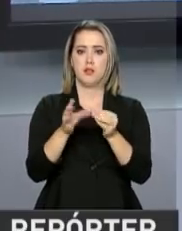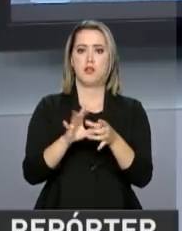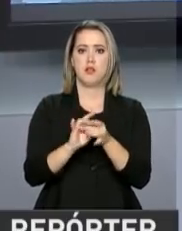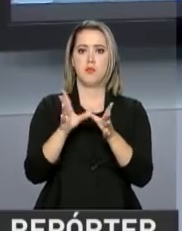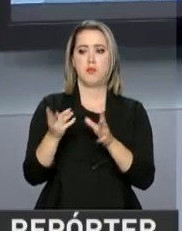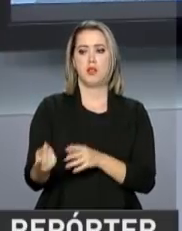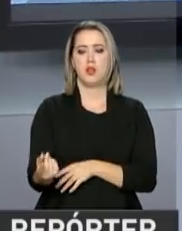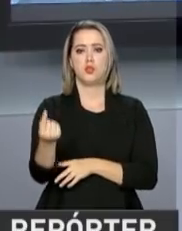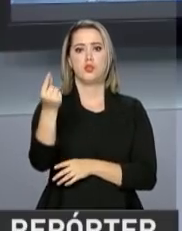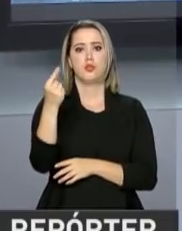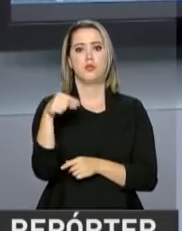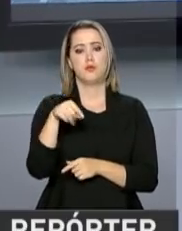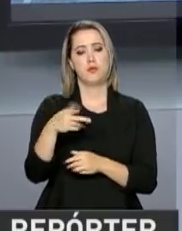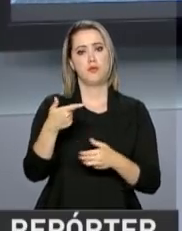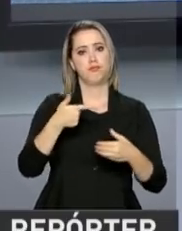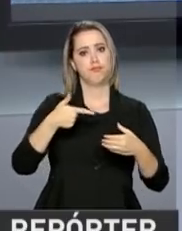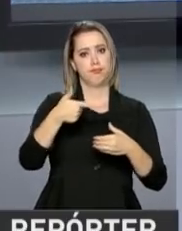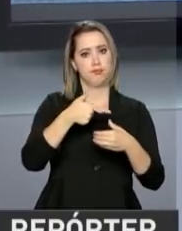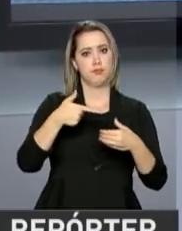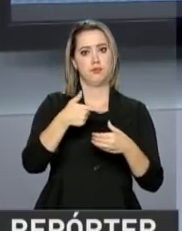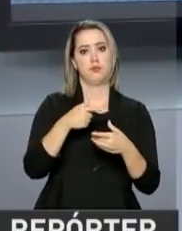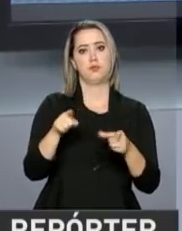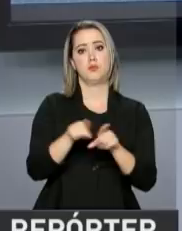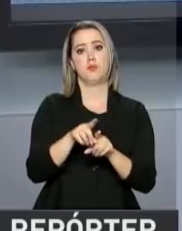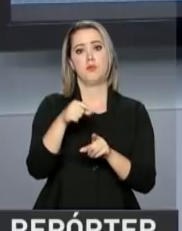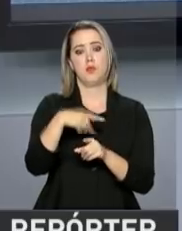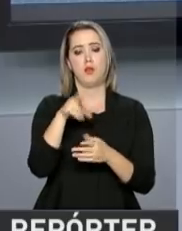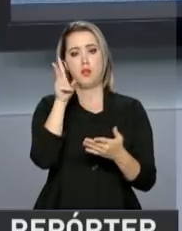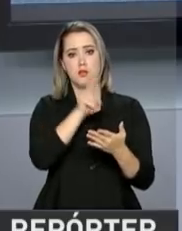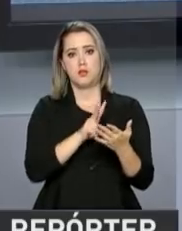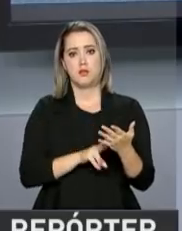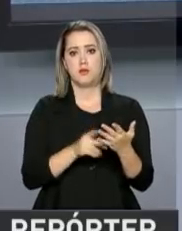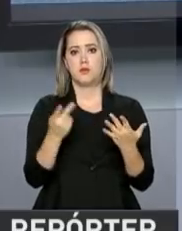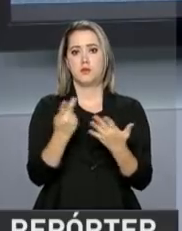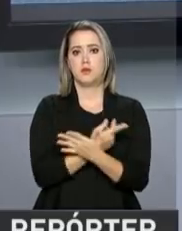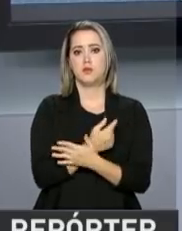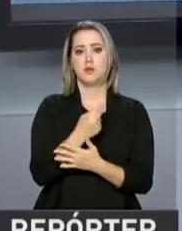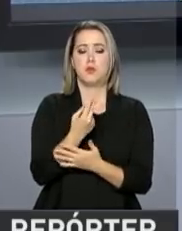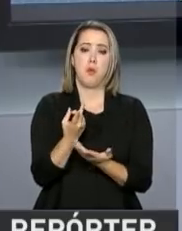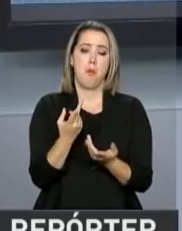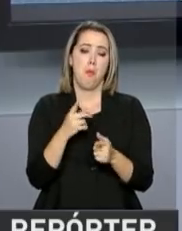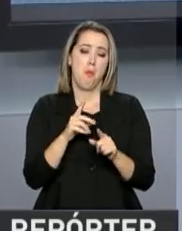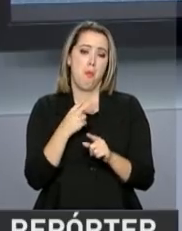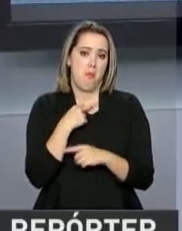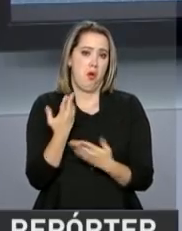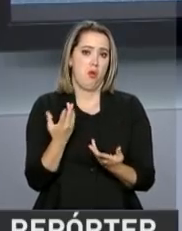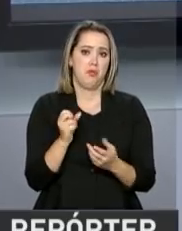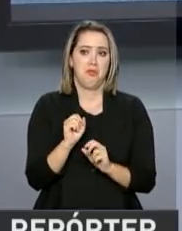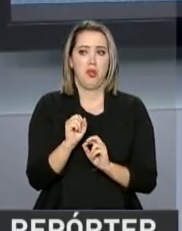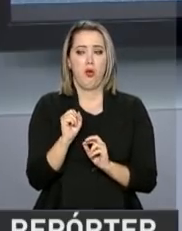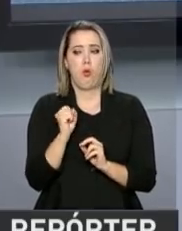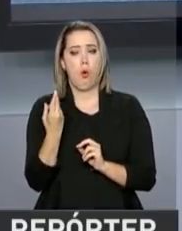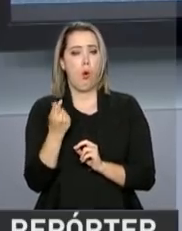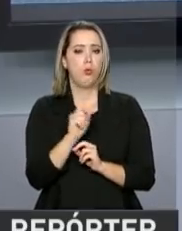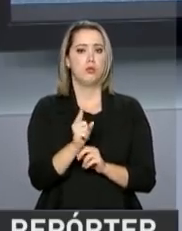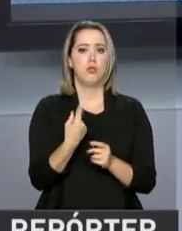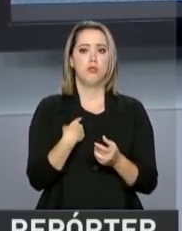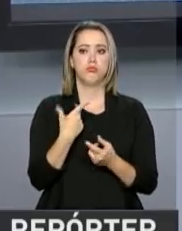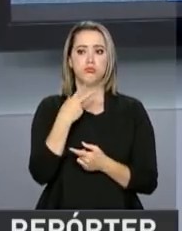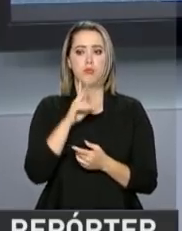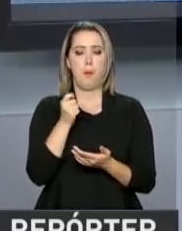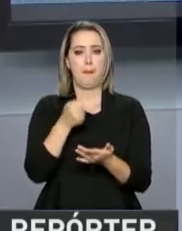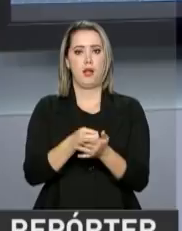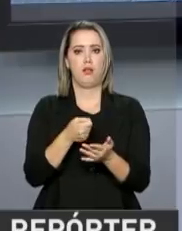preços no mercado de combustíveis e derivados as revisões feitas nos preços podem não se refletir nos valores pagos pelo